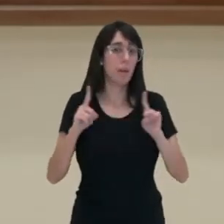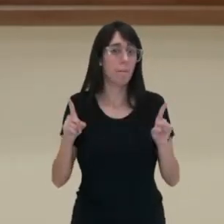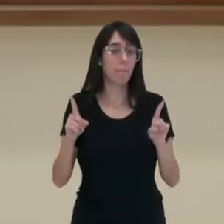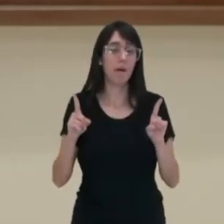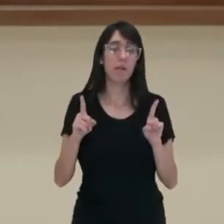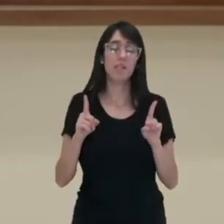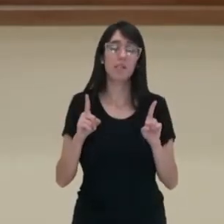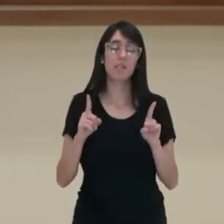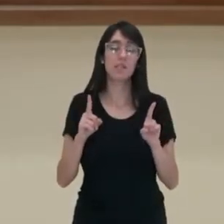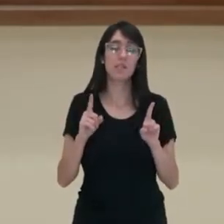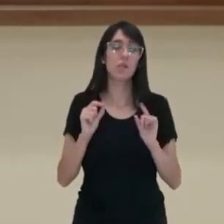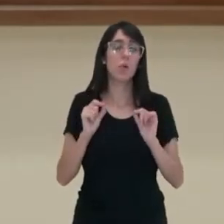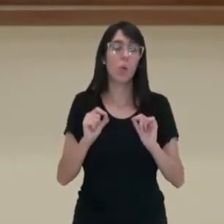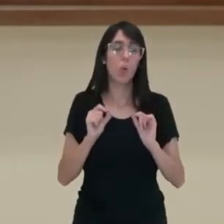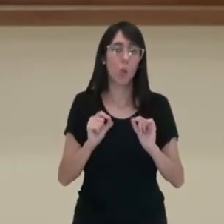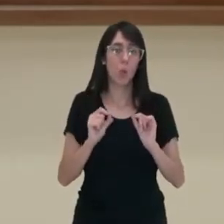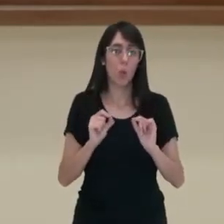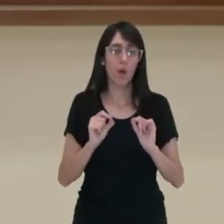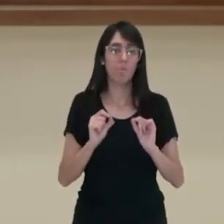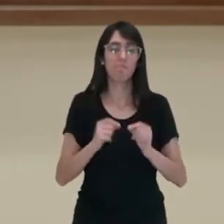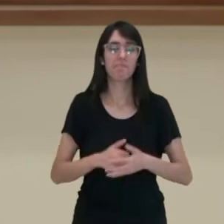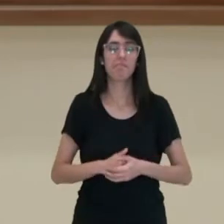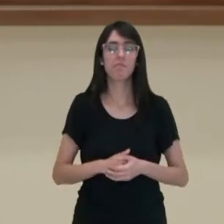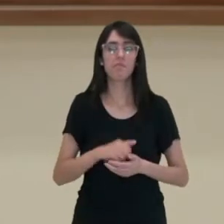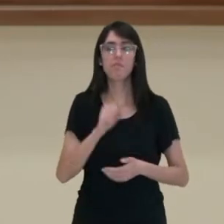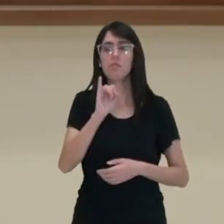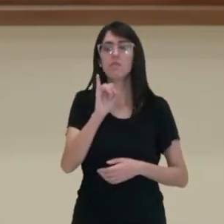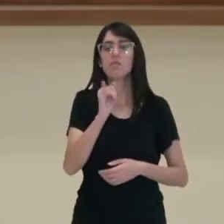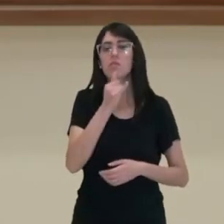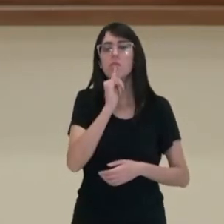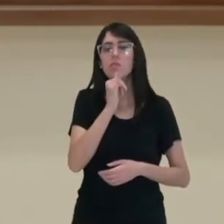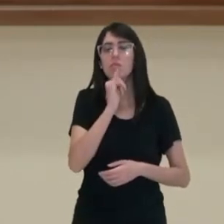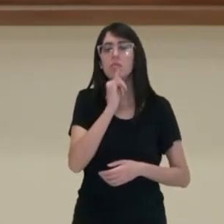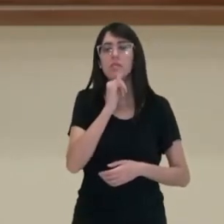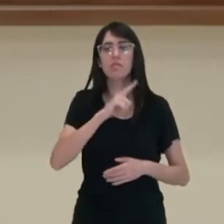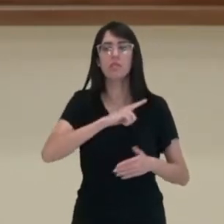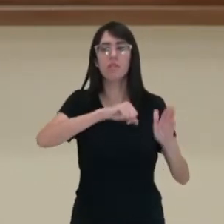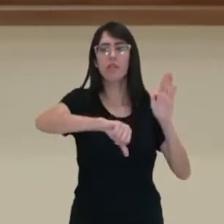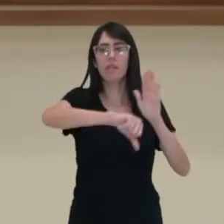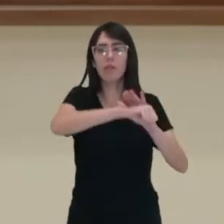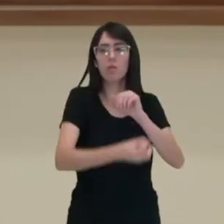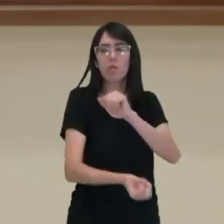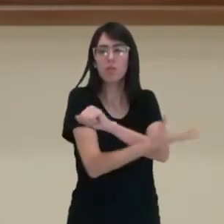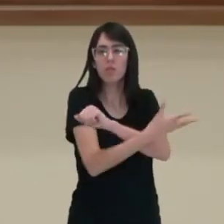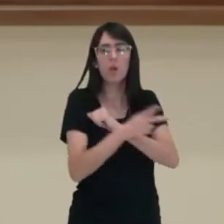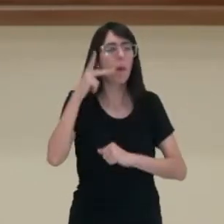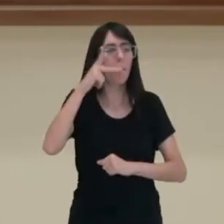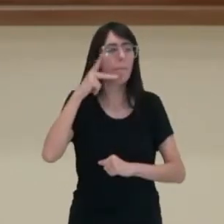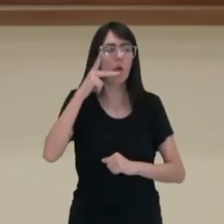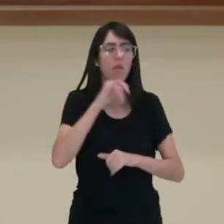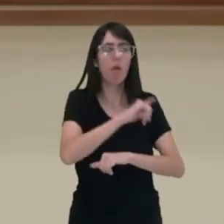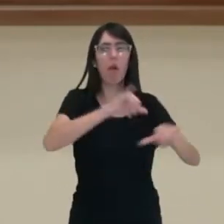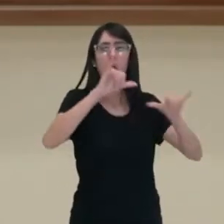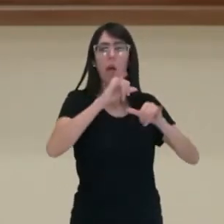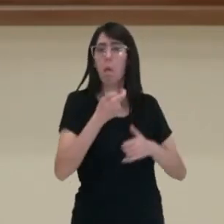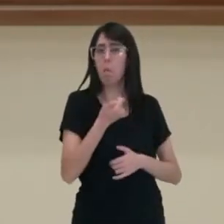mesmo tratamento, um mesmo julgamento para, por exemplo, crimes de corrupção. Então,